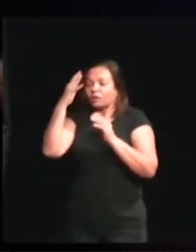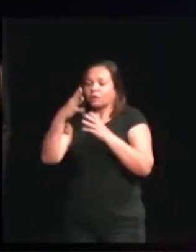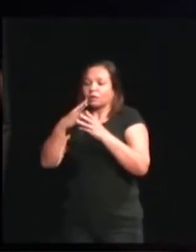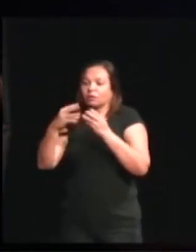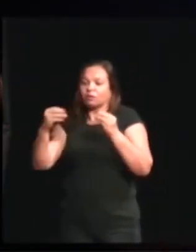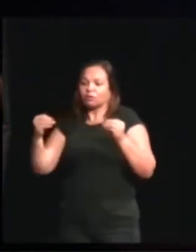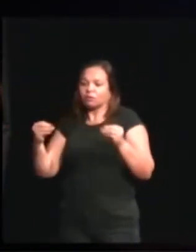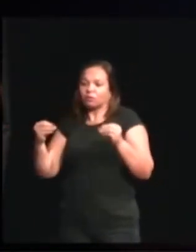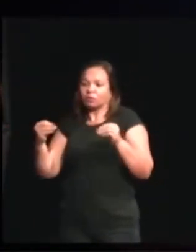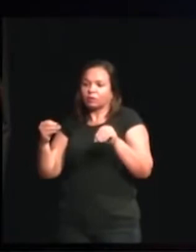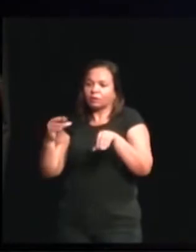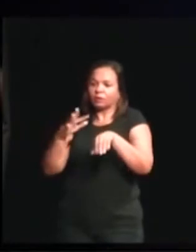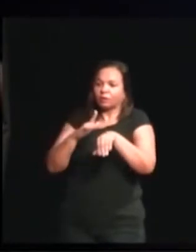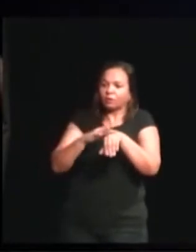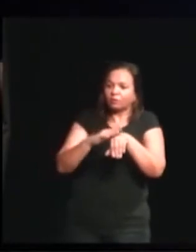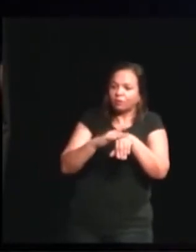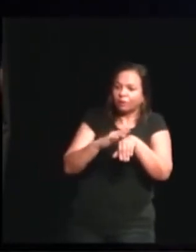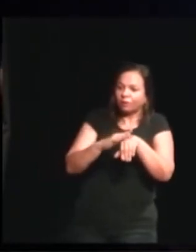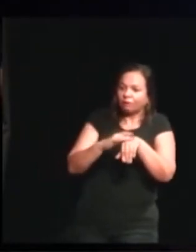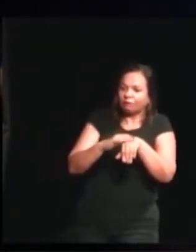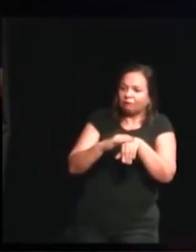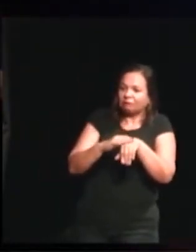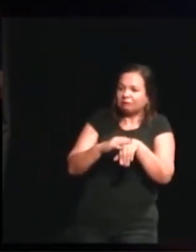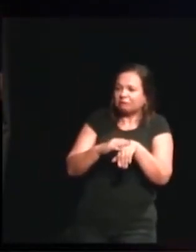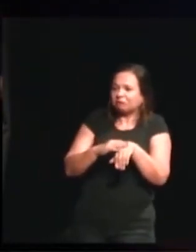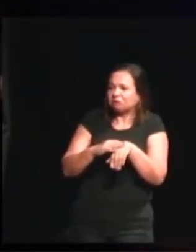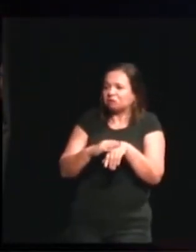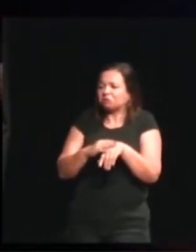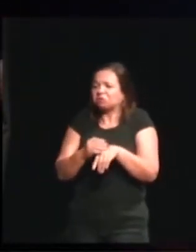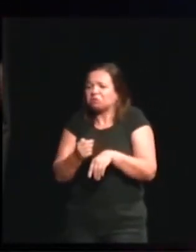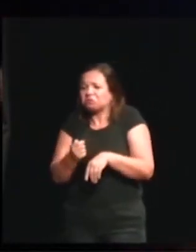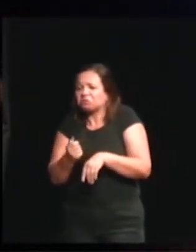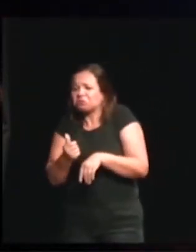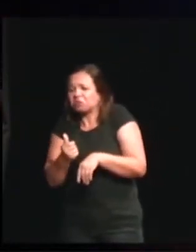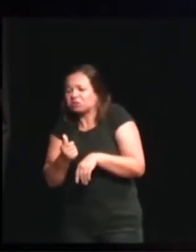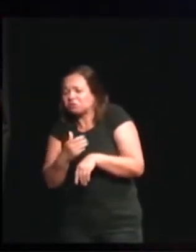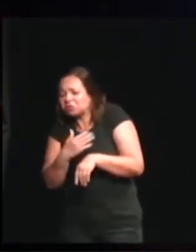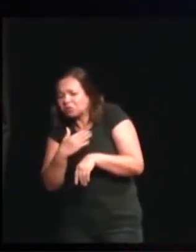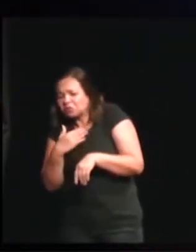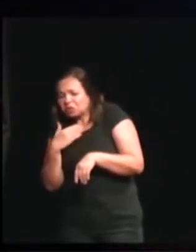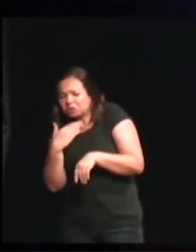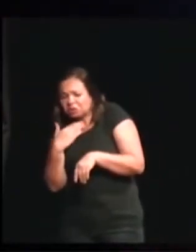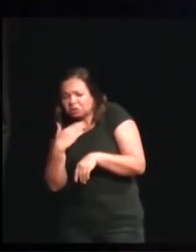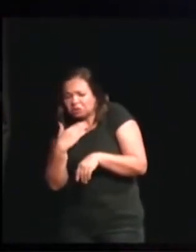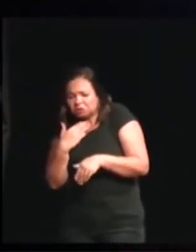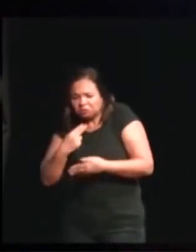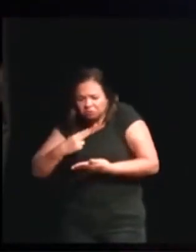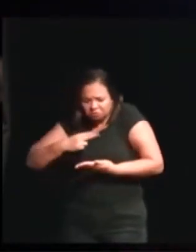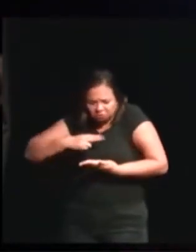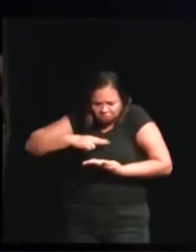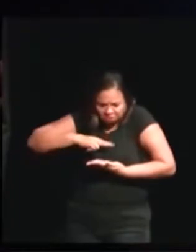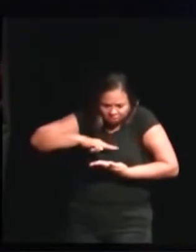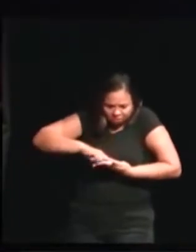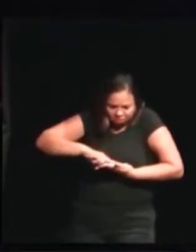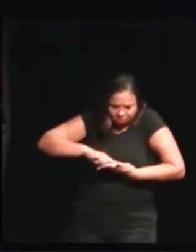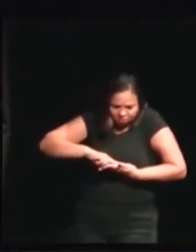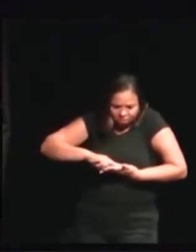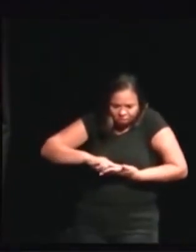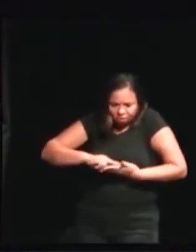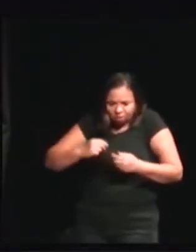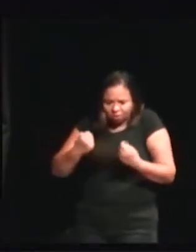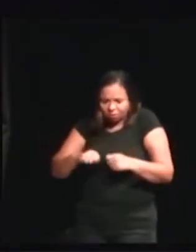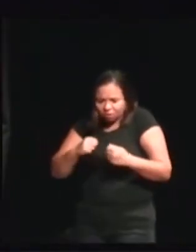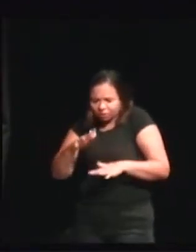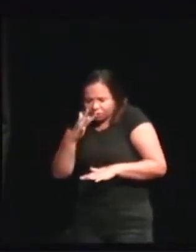numa cama, e alguém tem que cuidar de mim, e sobre mim tem que se ministrar medicamentos. E só depois que eu